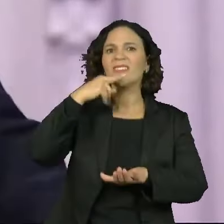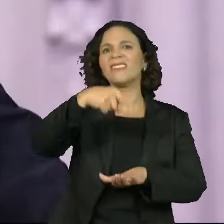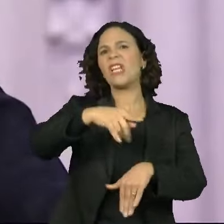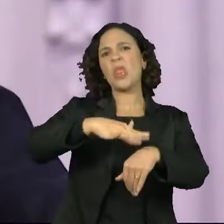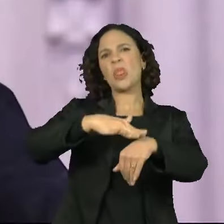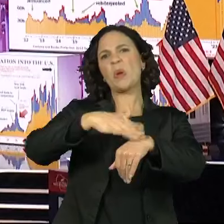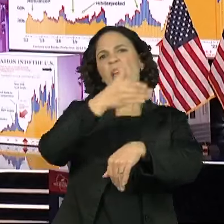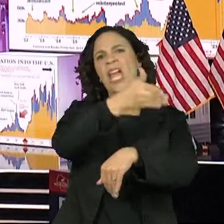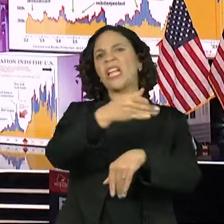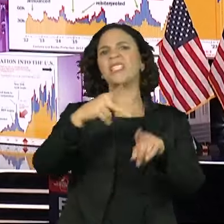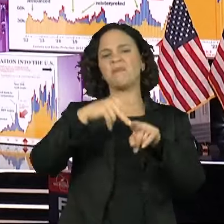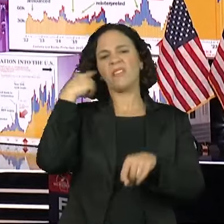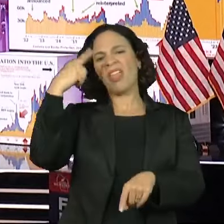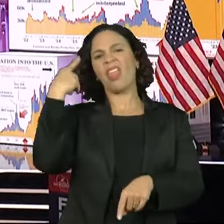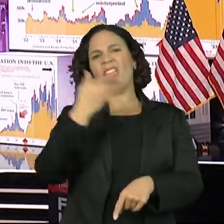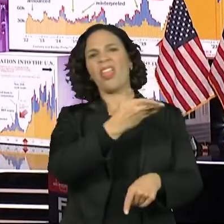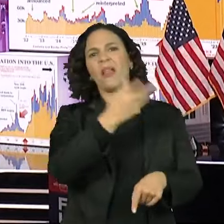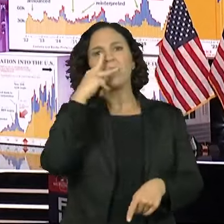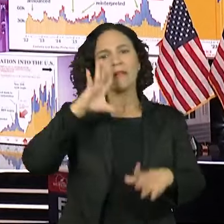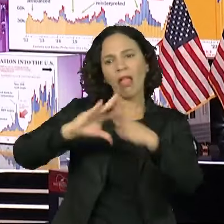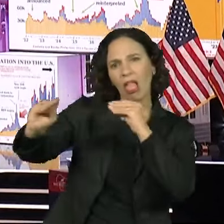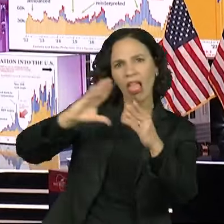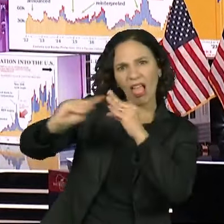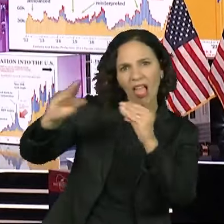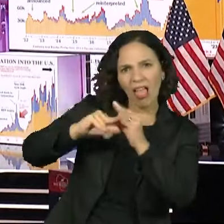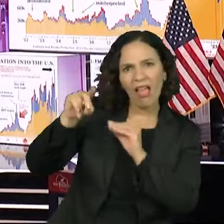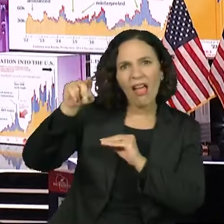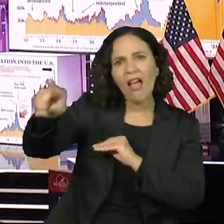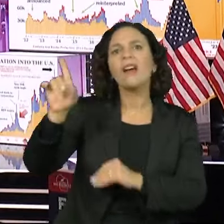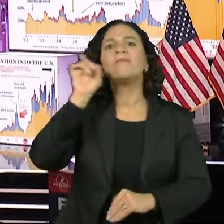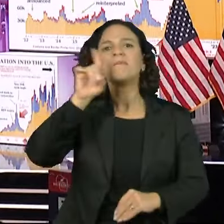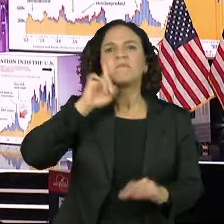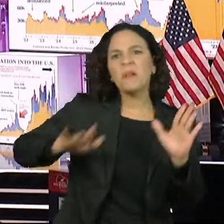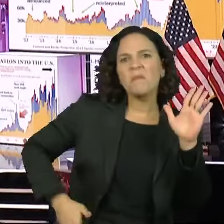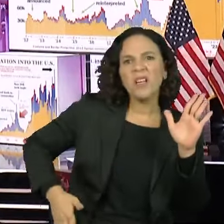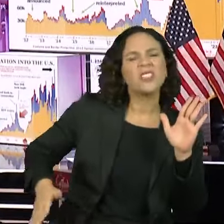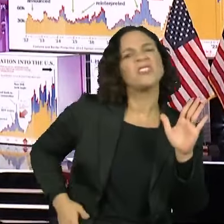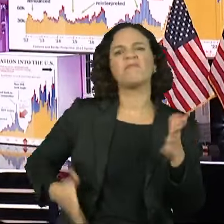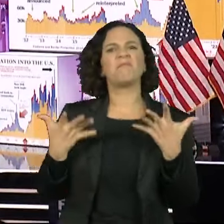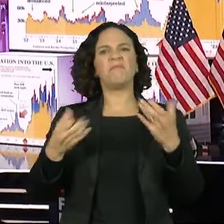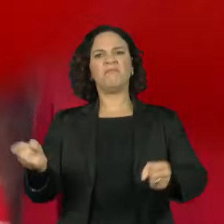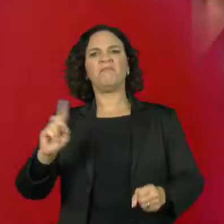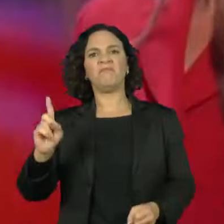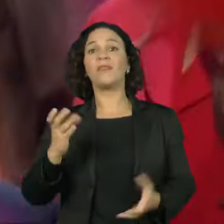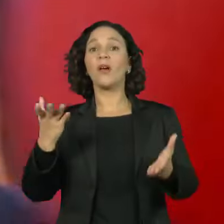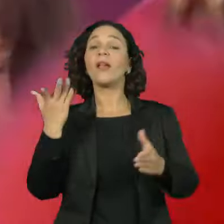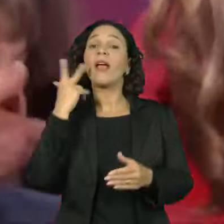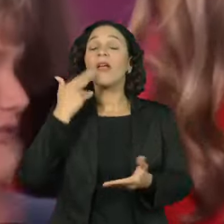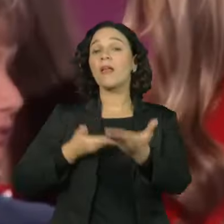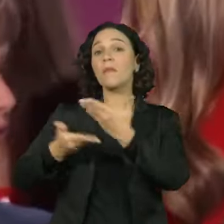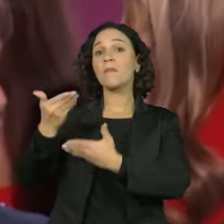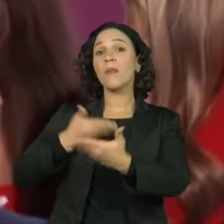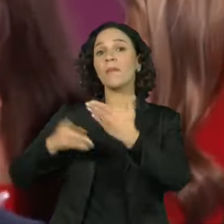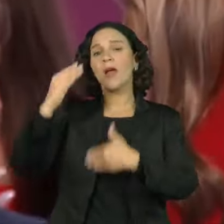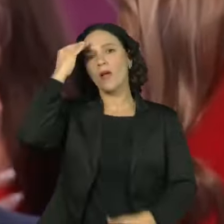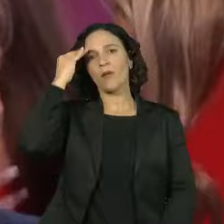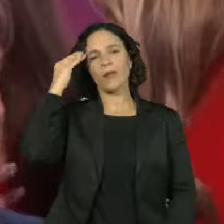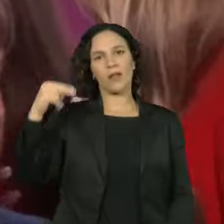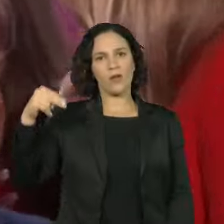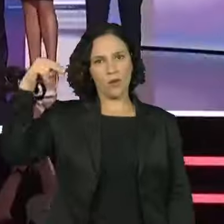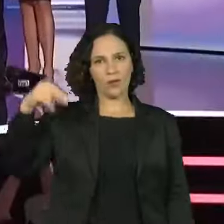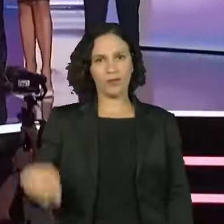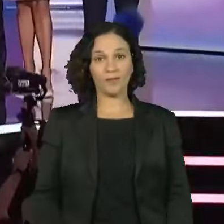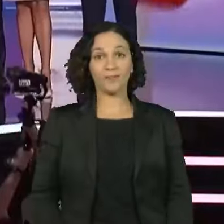mentais e disse querer abrir um novo canal de diálogo com o norte-coreano kinj 1 amanhã trump já retoma os